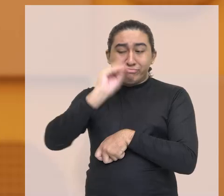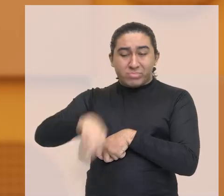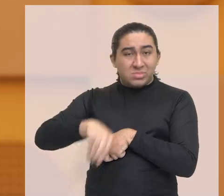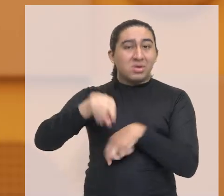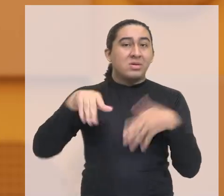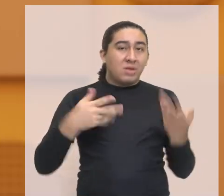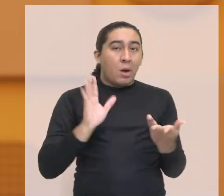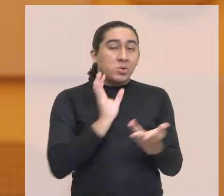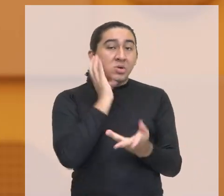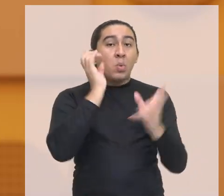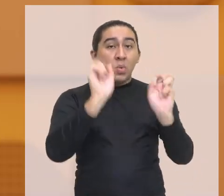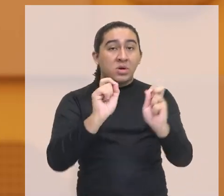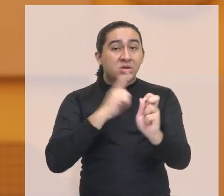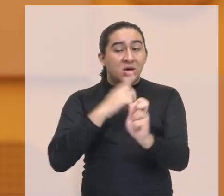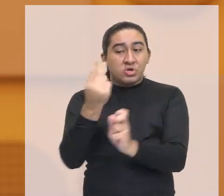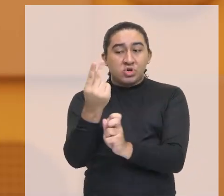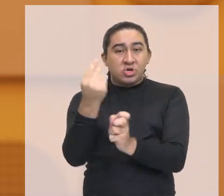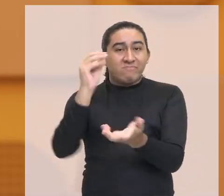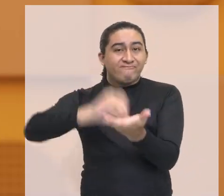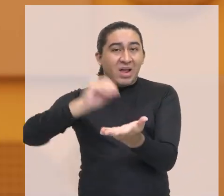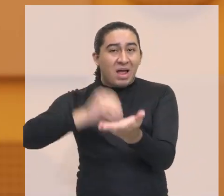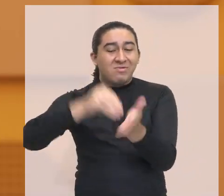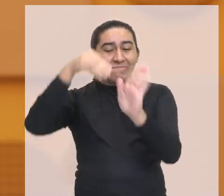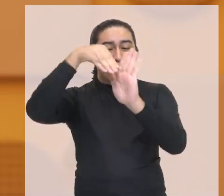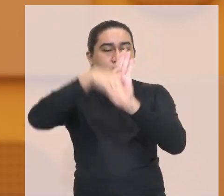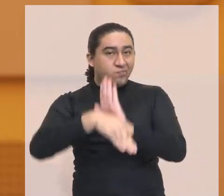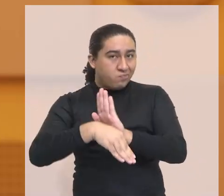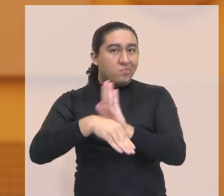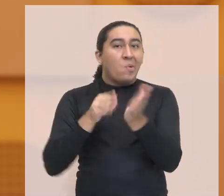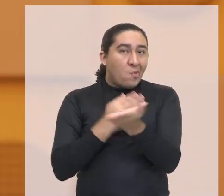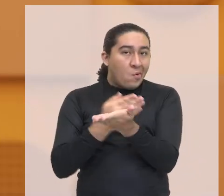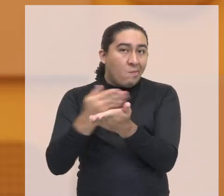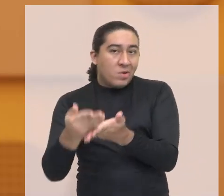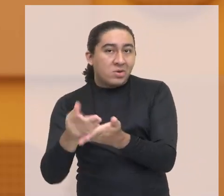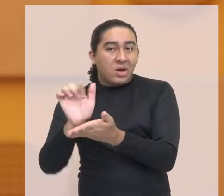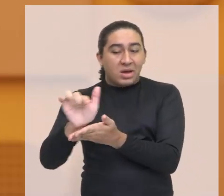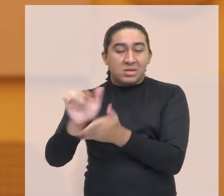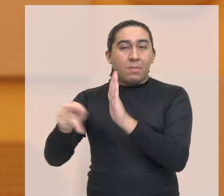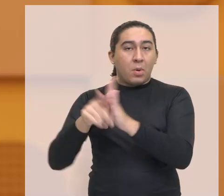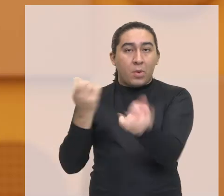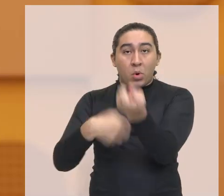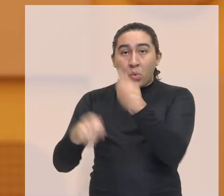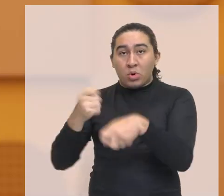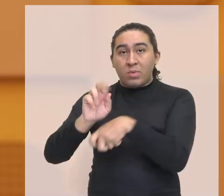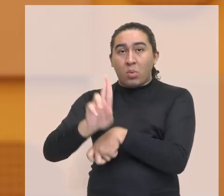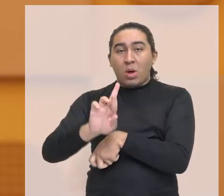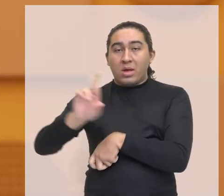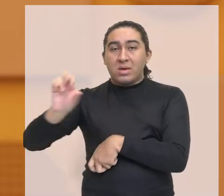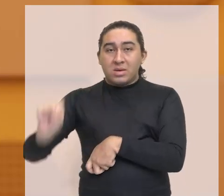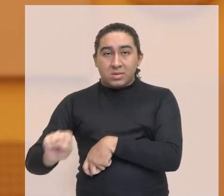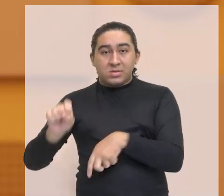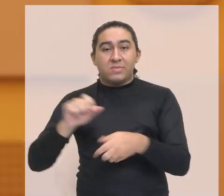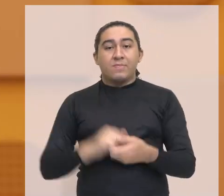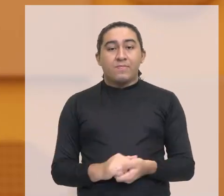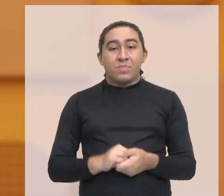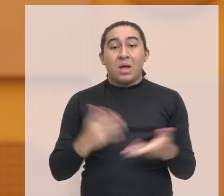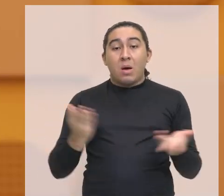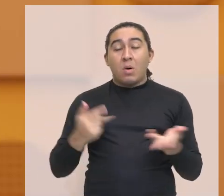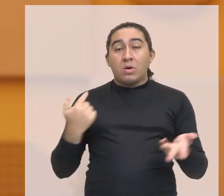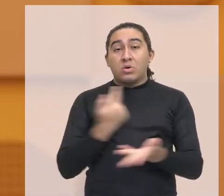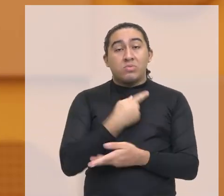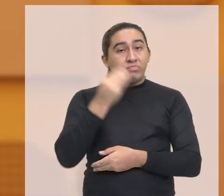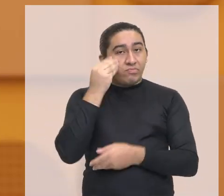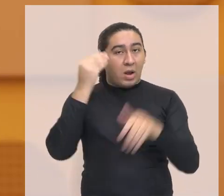que uma grave crise começasse a se instalar no seio da economia da União Soviética. A gente vai começar